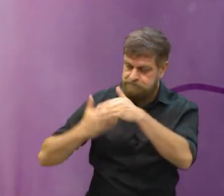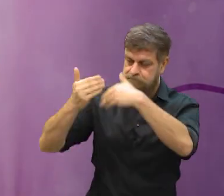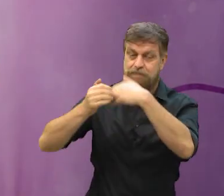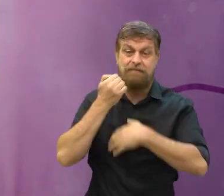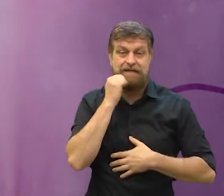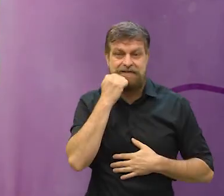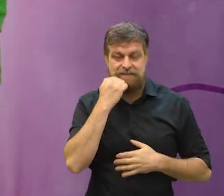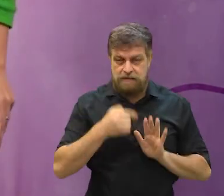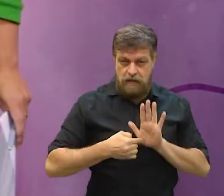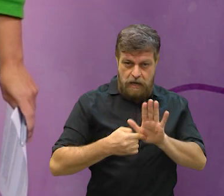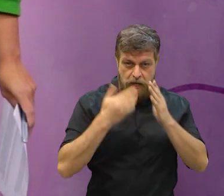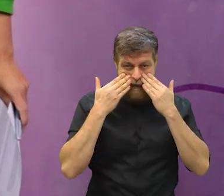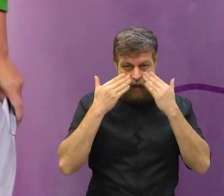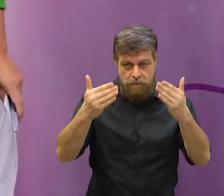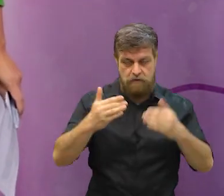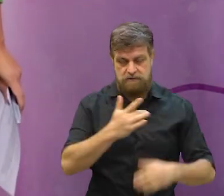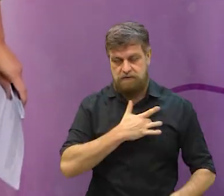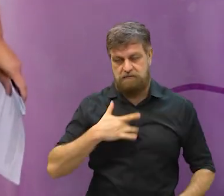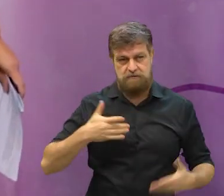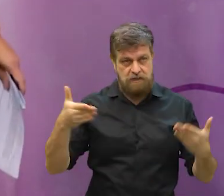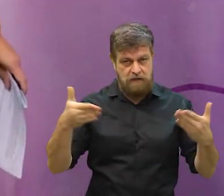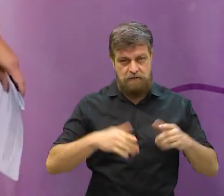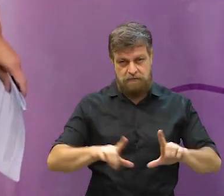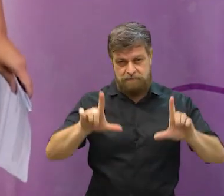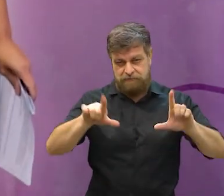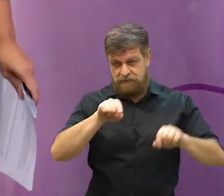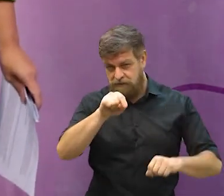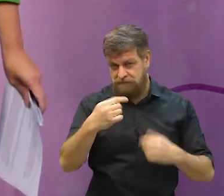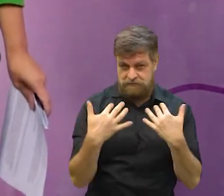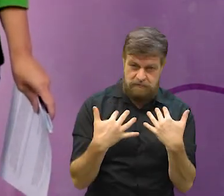evolução da ciência e mostra aqui no Saúde Agora.